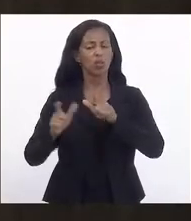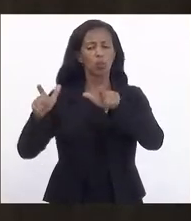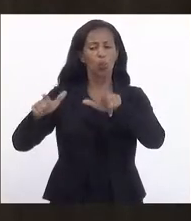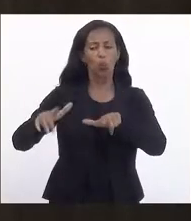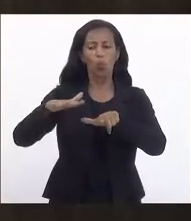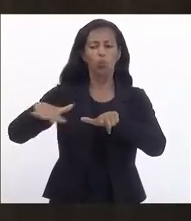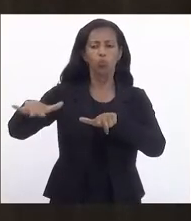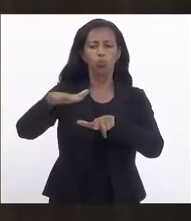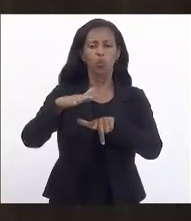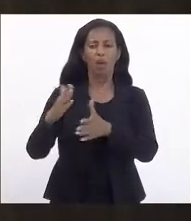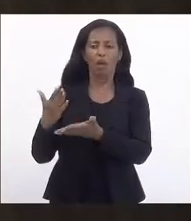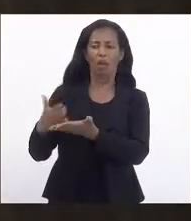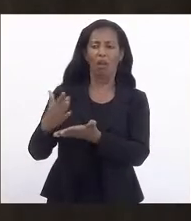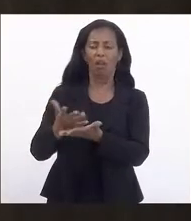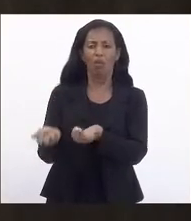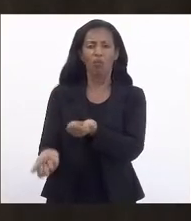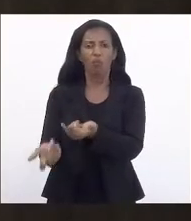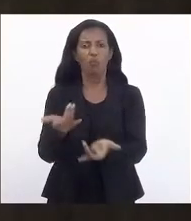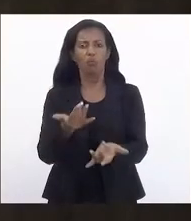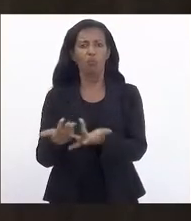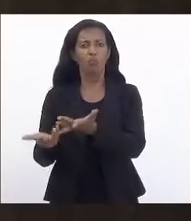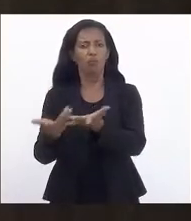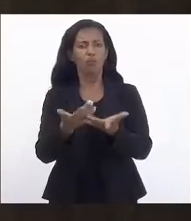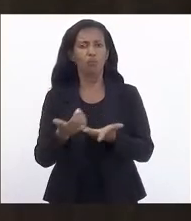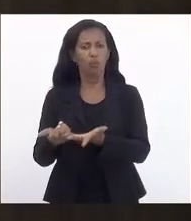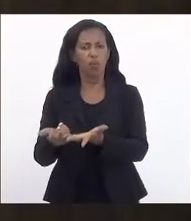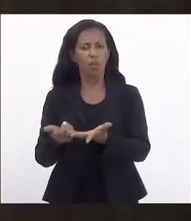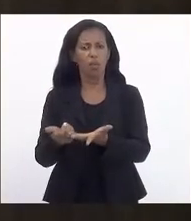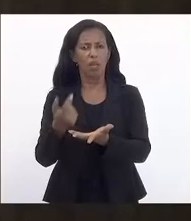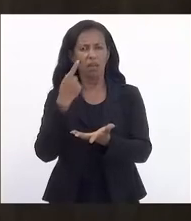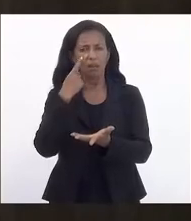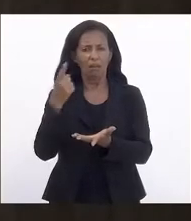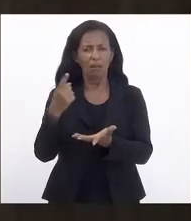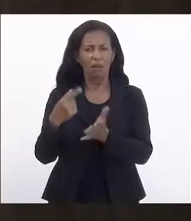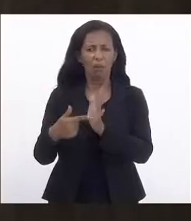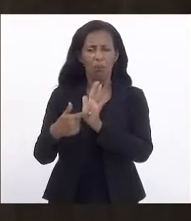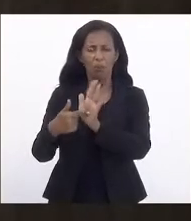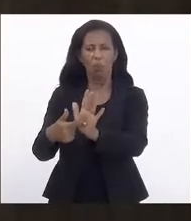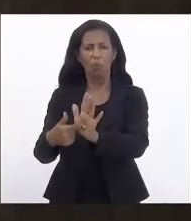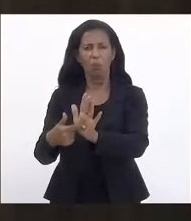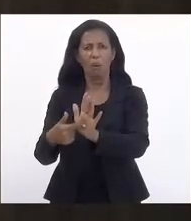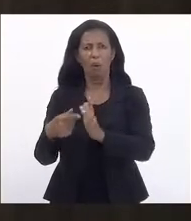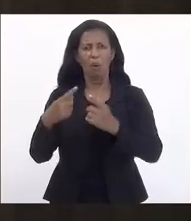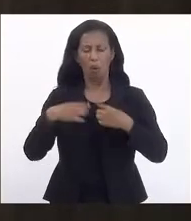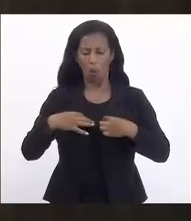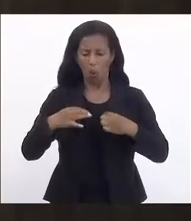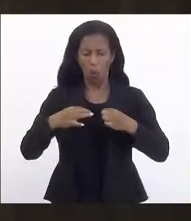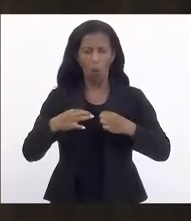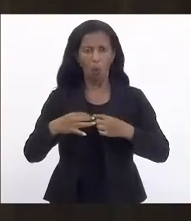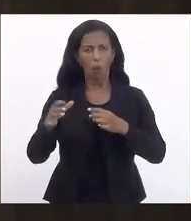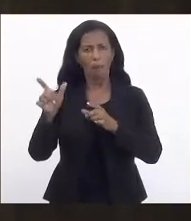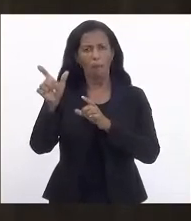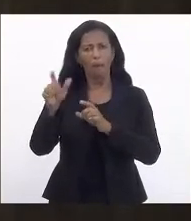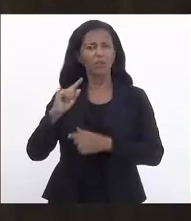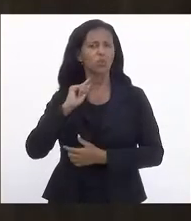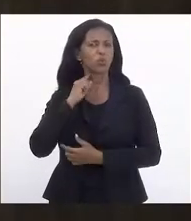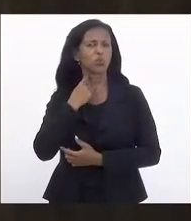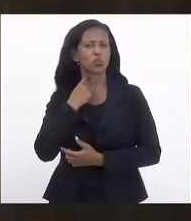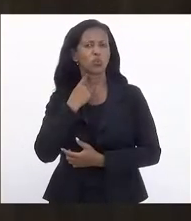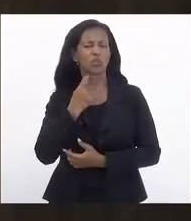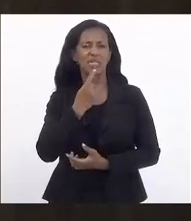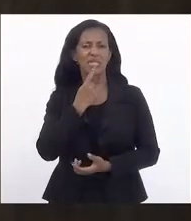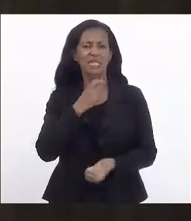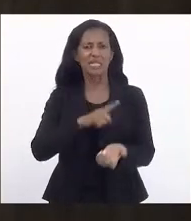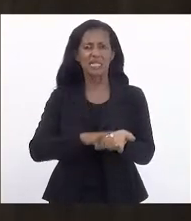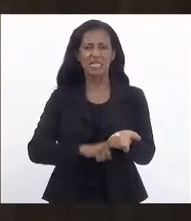havia restos de uma fogueira em que foi possível identificar fragmentos de peças de roupas sujas de sangue